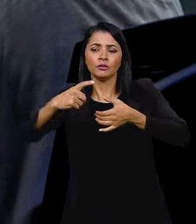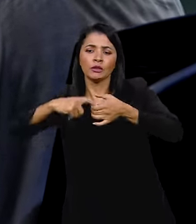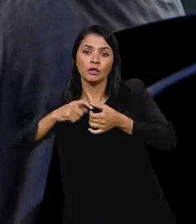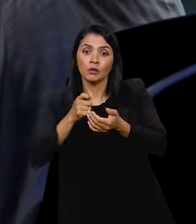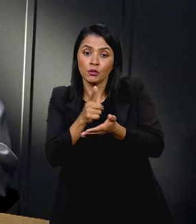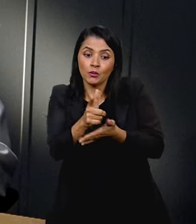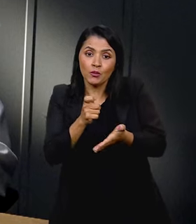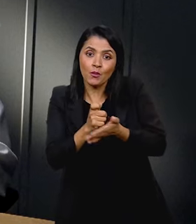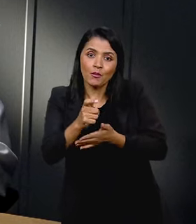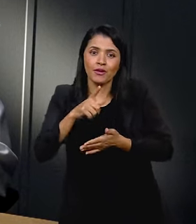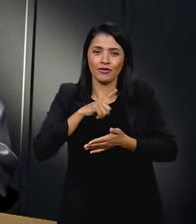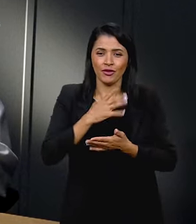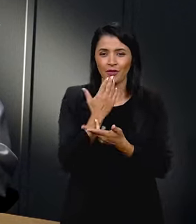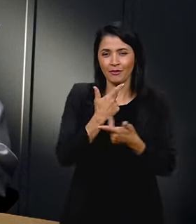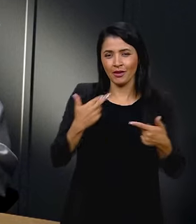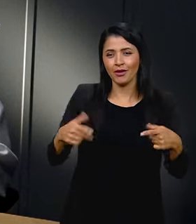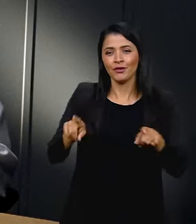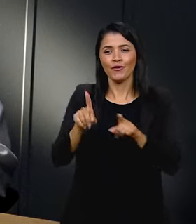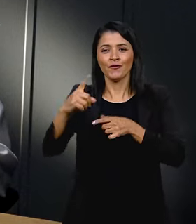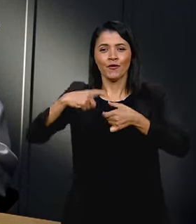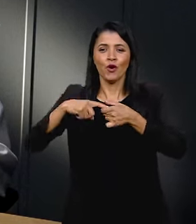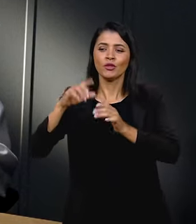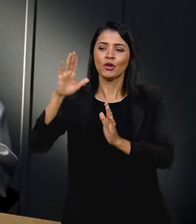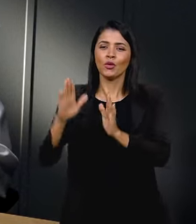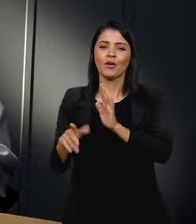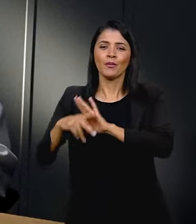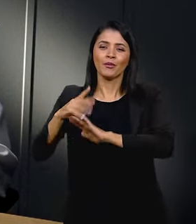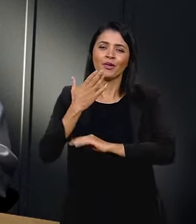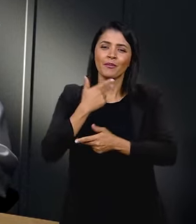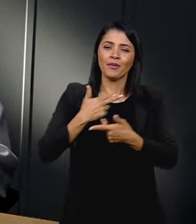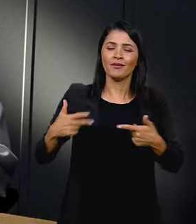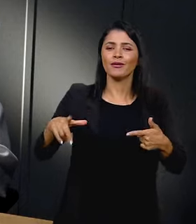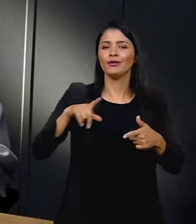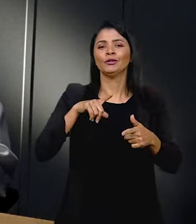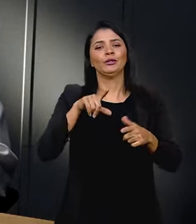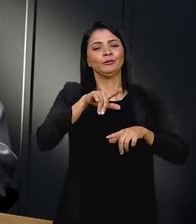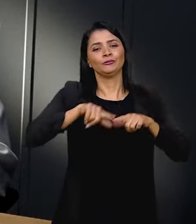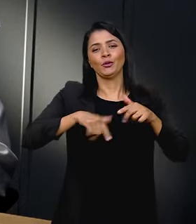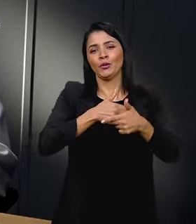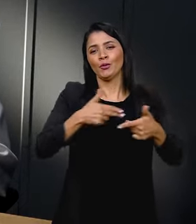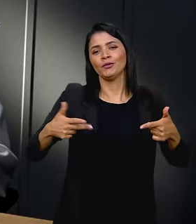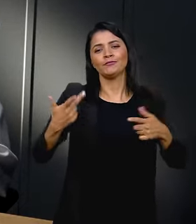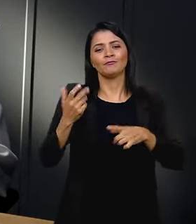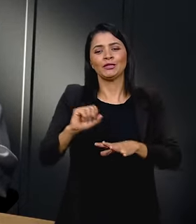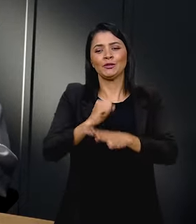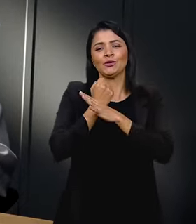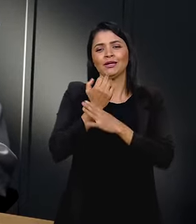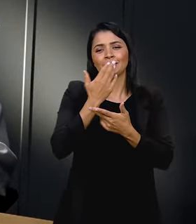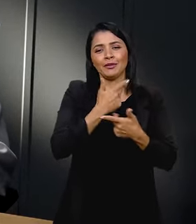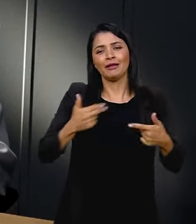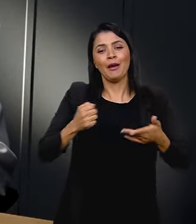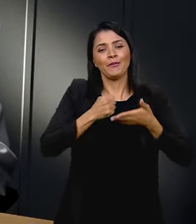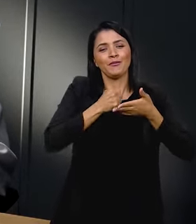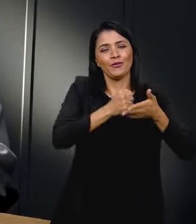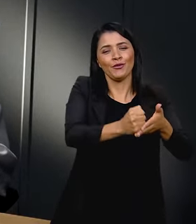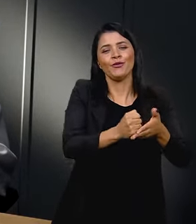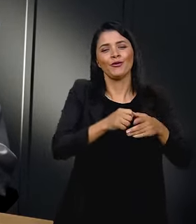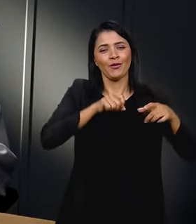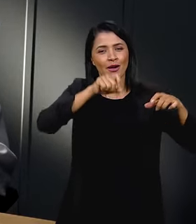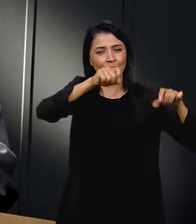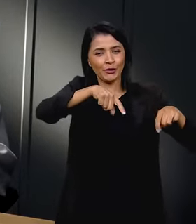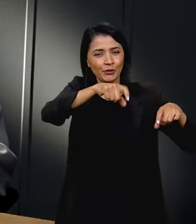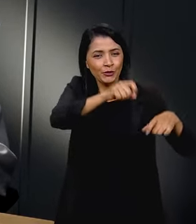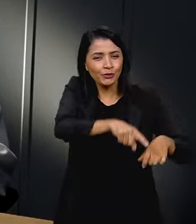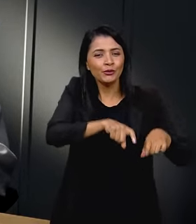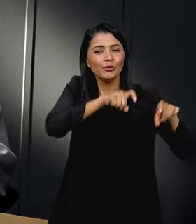alimentos eh a retomada de bancos de alimentos equipamentos de segurança alimentar apoio à agricultura familiar Ou seja um conjunto